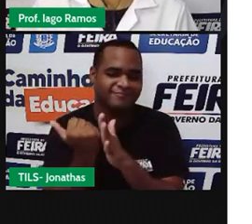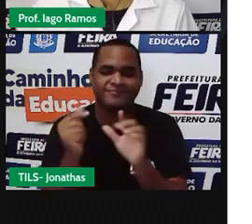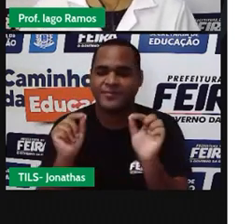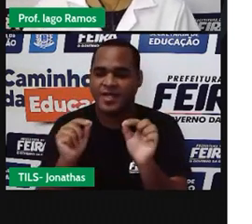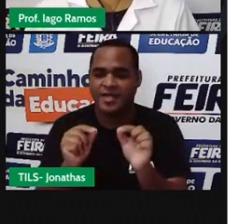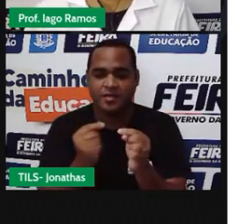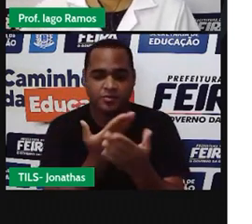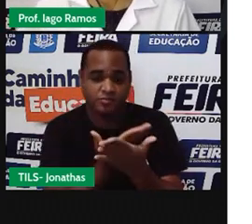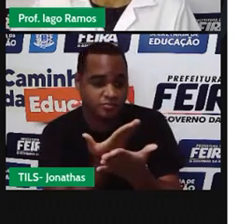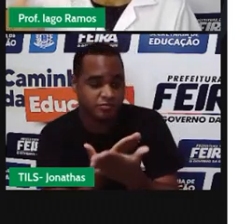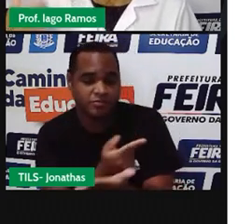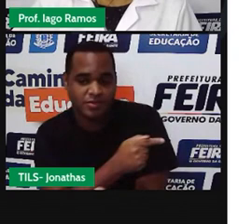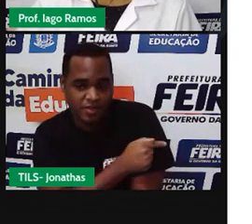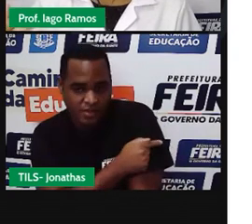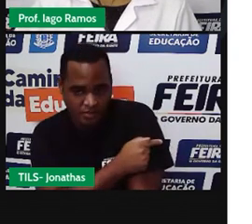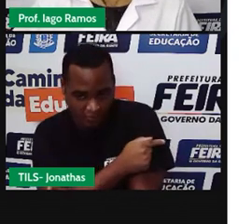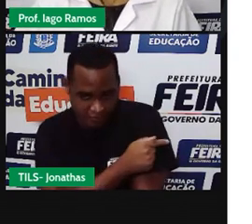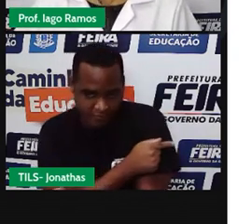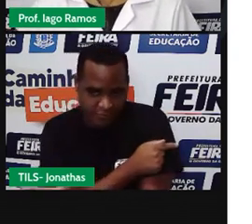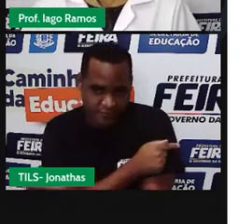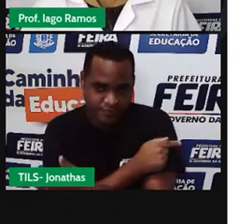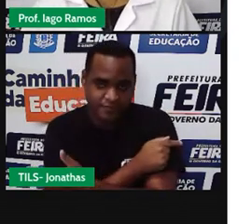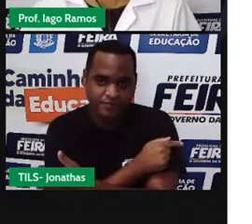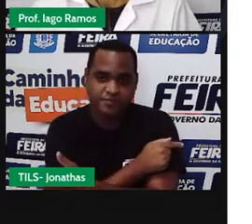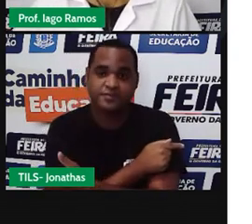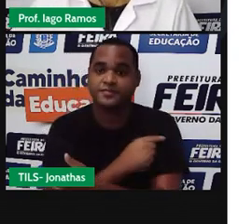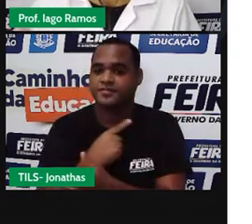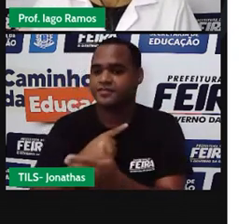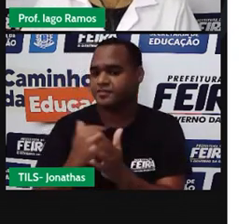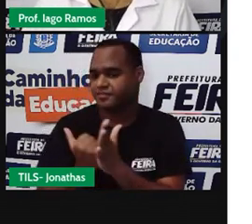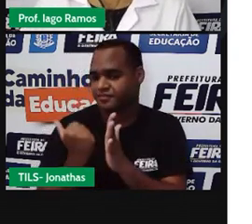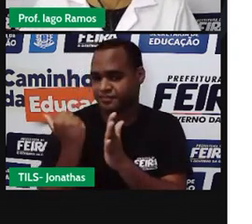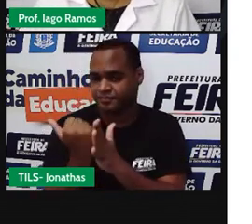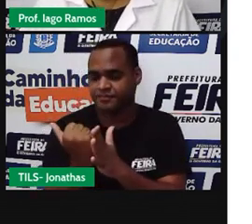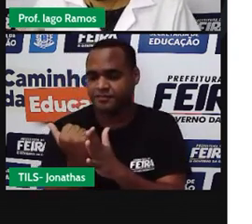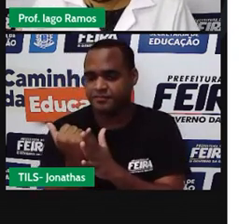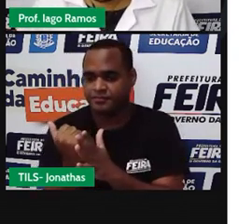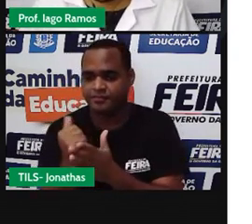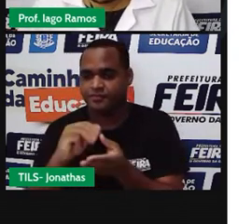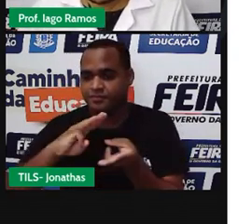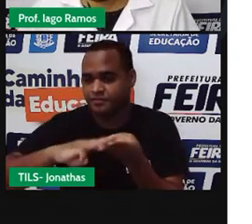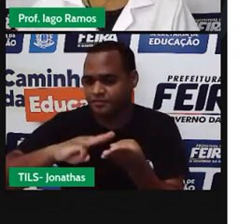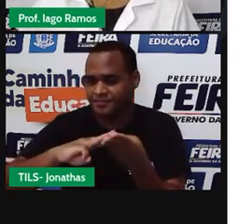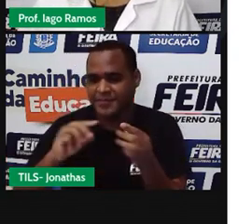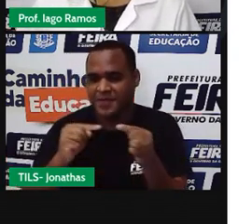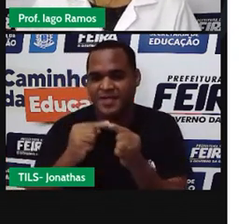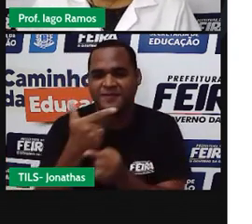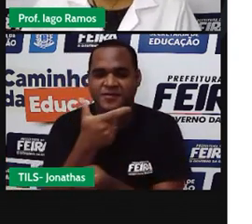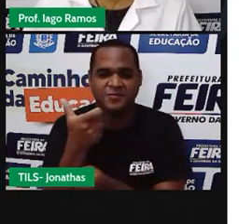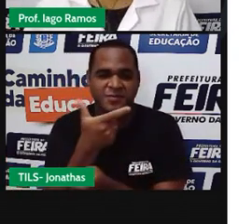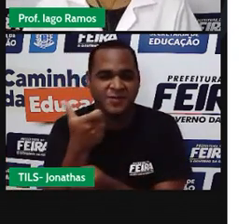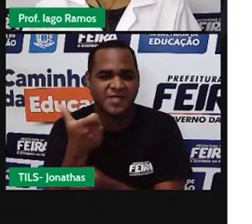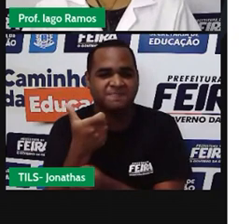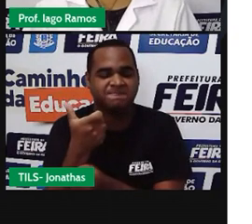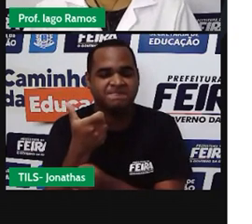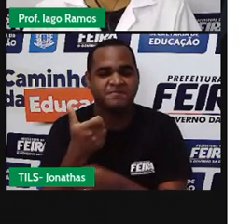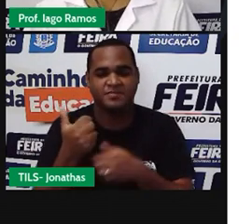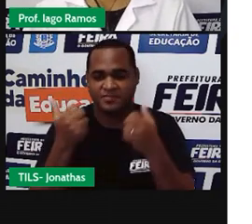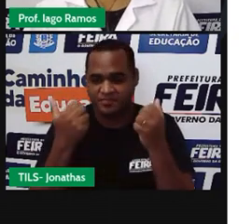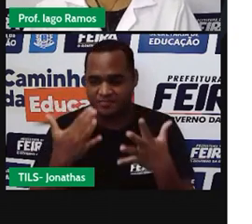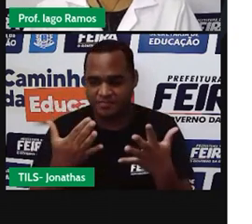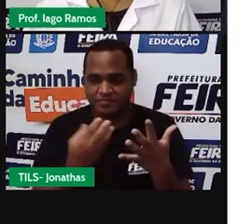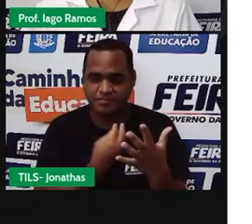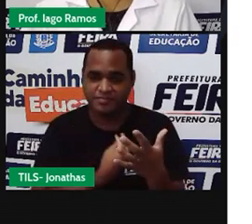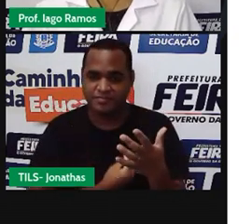estudante do sétimo ano aula de matemática a 21ª isso aí